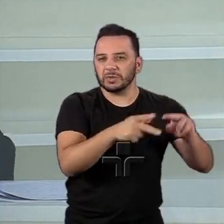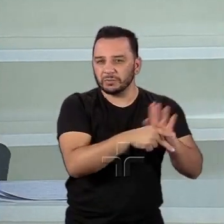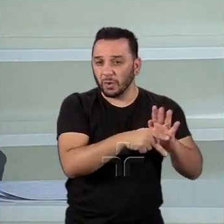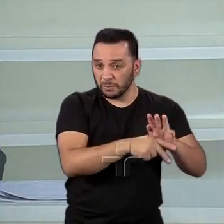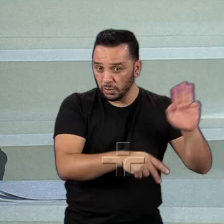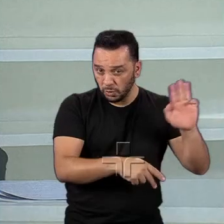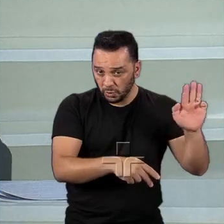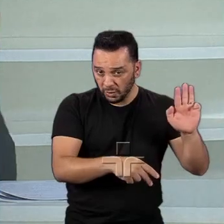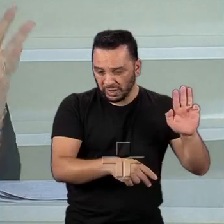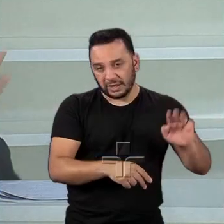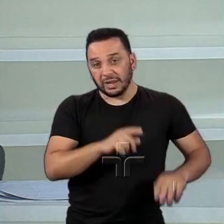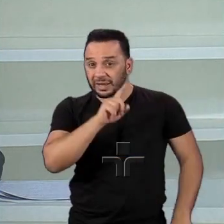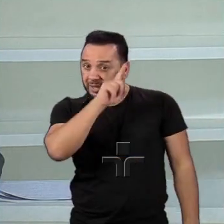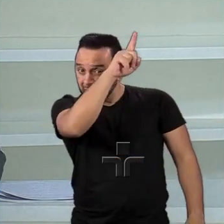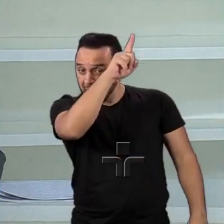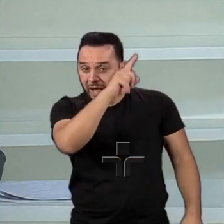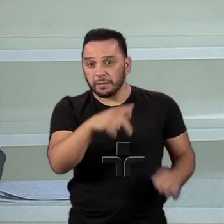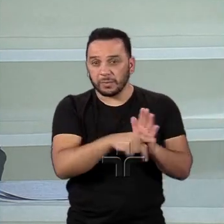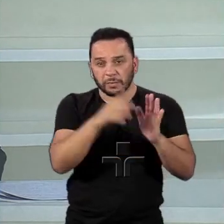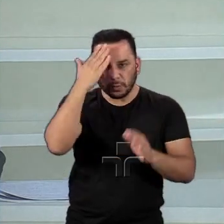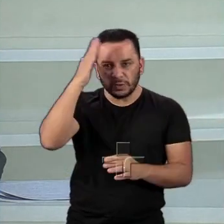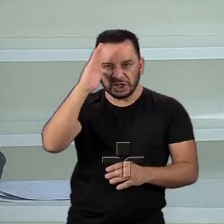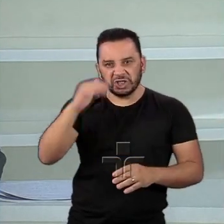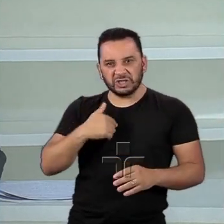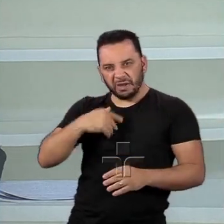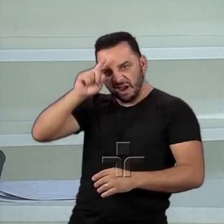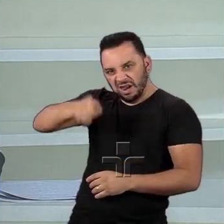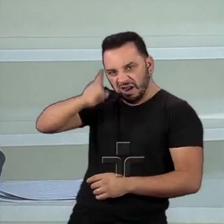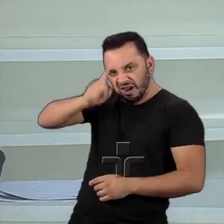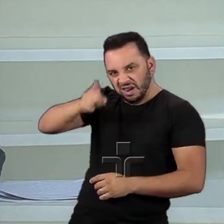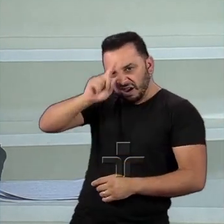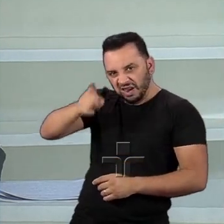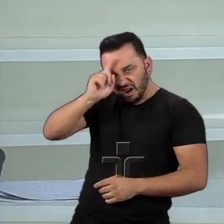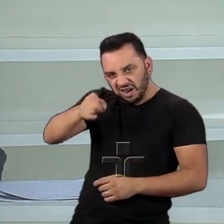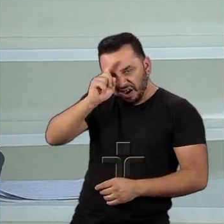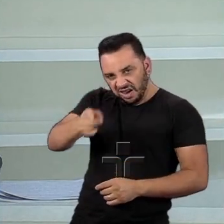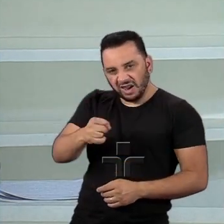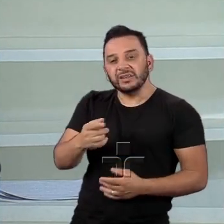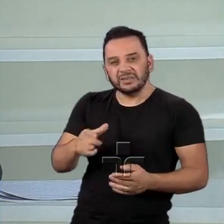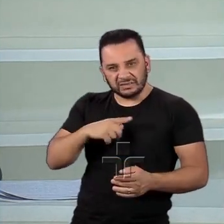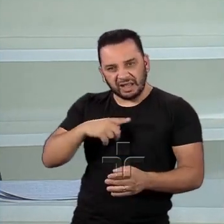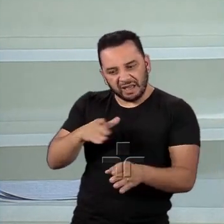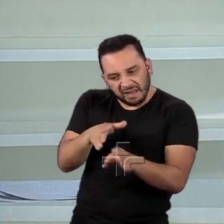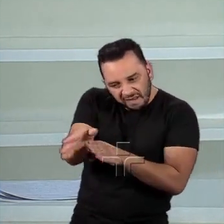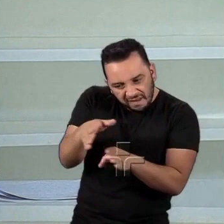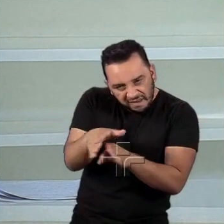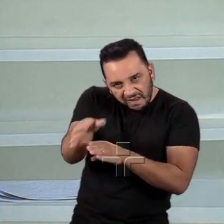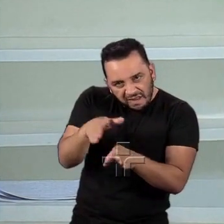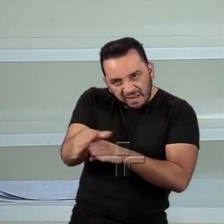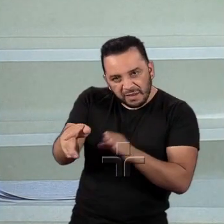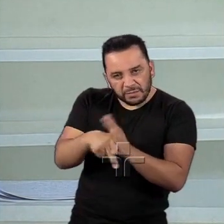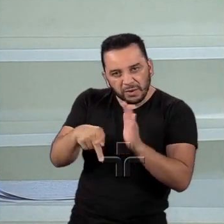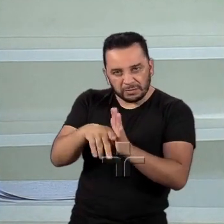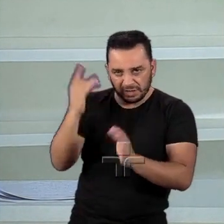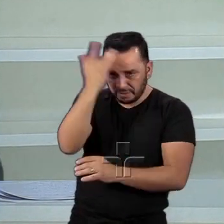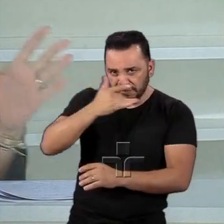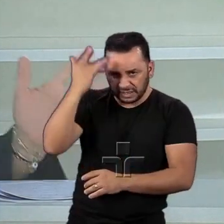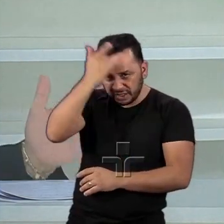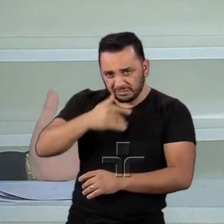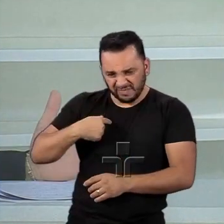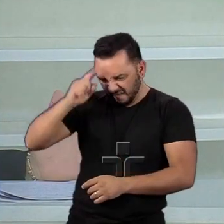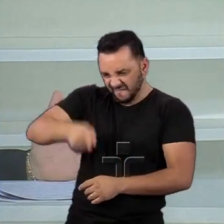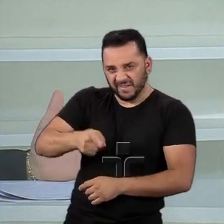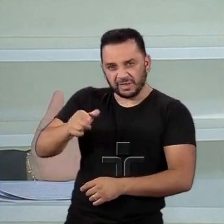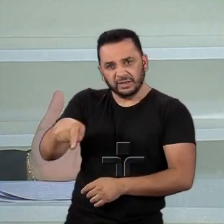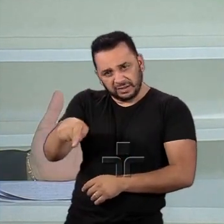de Curitiba dando a orientação ao candidato do PT, e eu não tenho nenhum temor em dizer que eu tenho